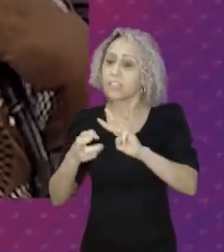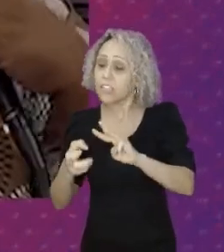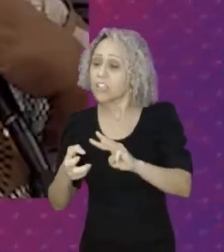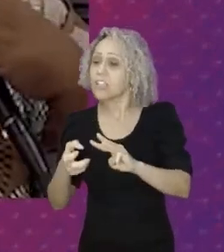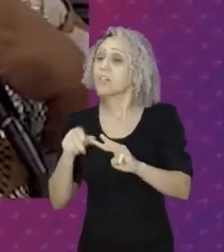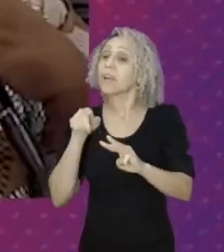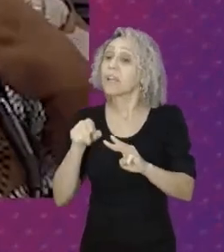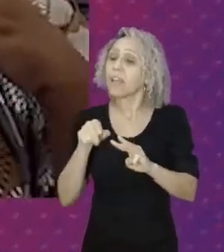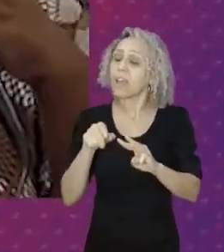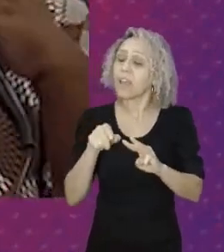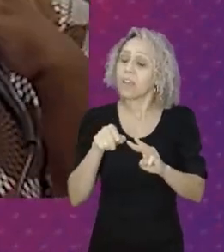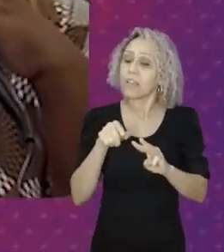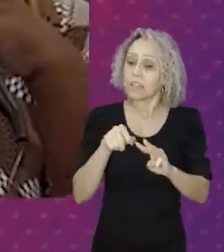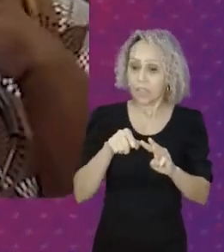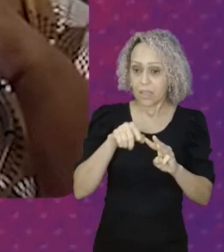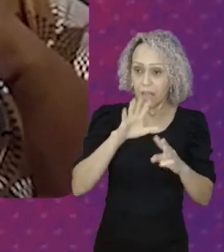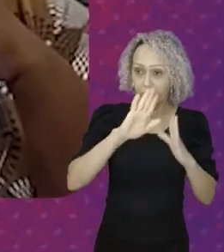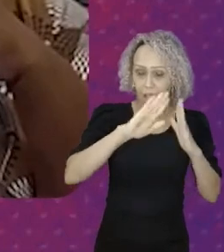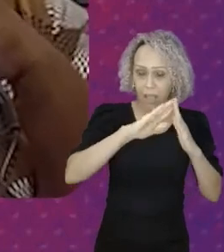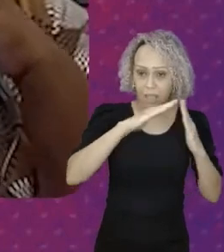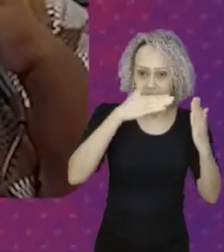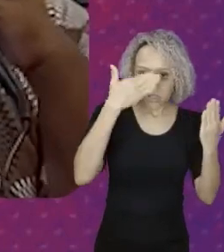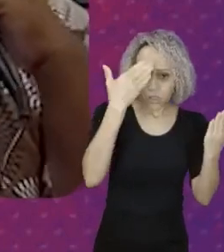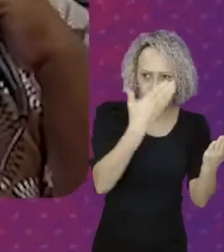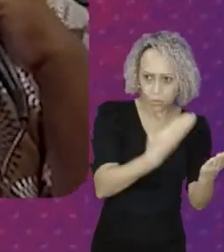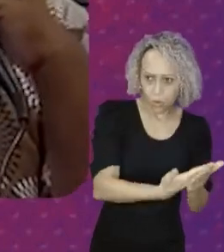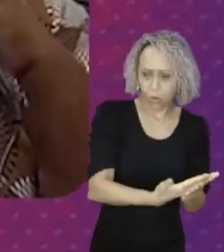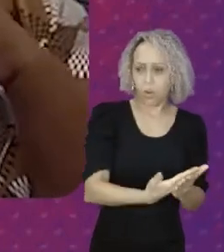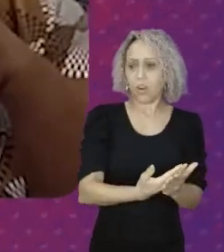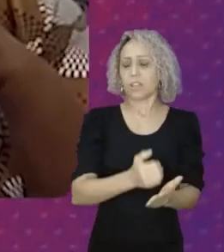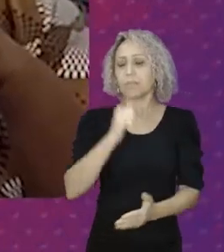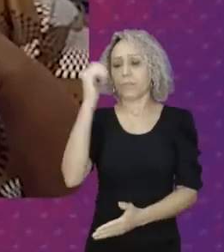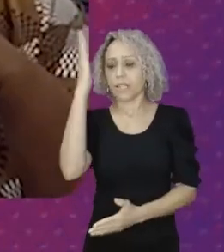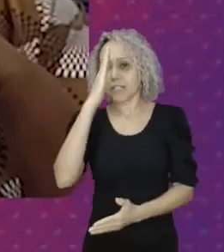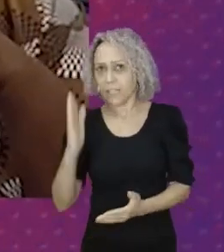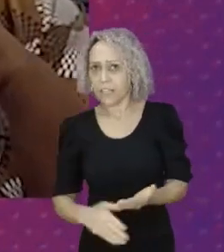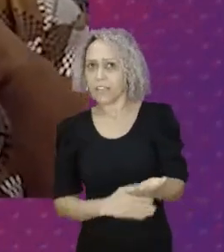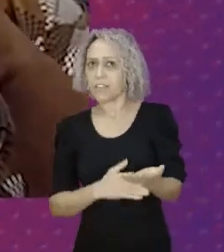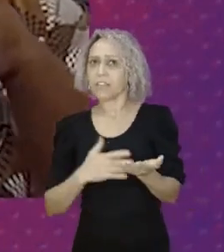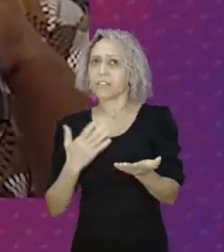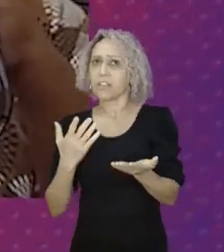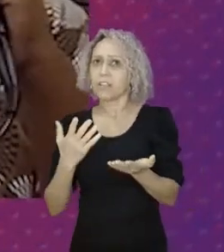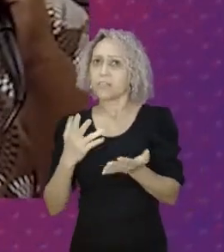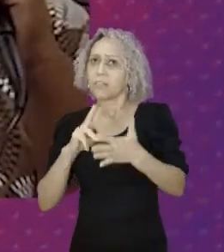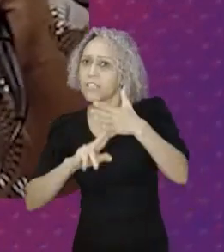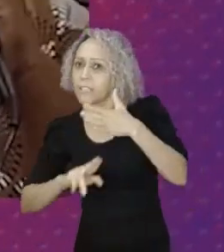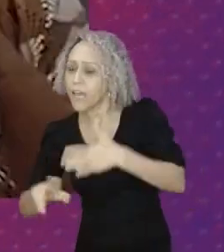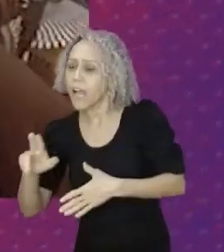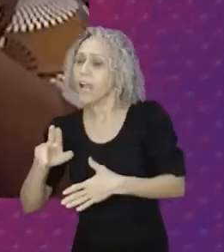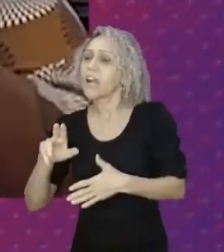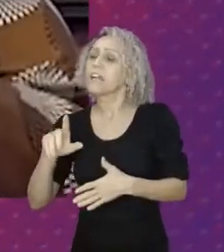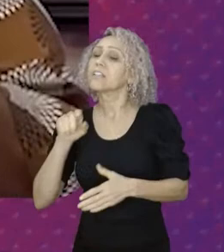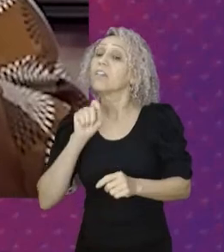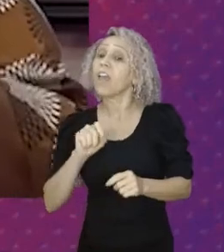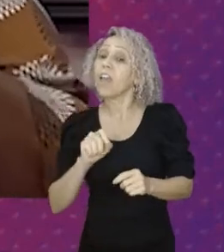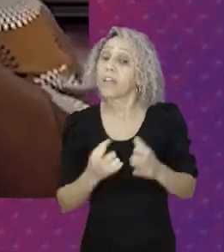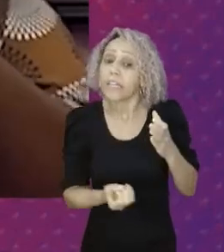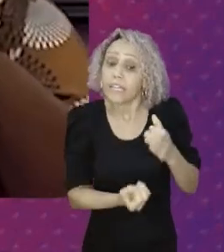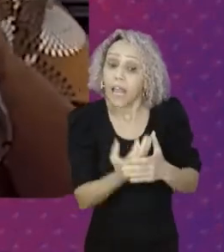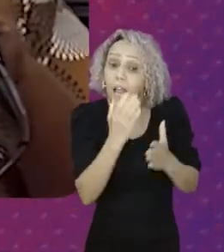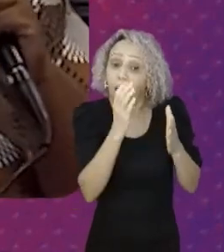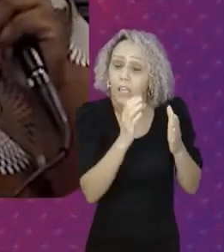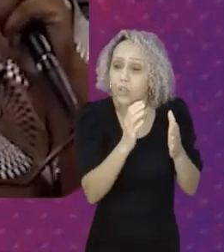licenciatura e graduação, núcleos de estudantes que comecem a pensar, né? E que comecem a pesquisar,